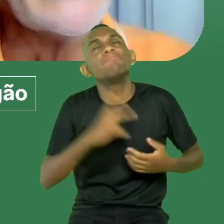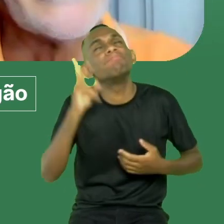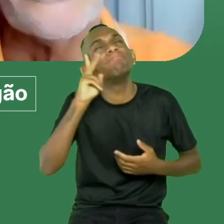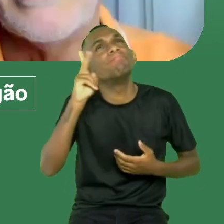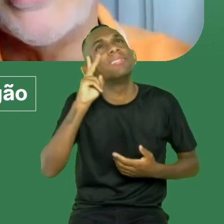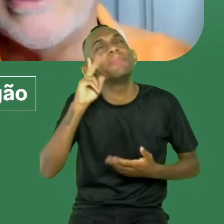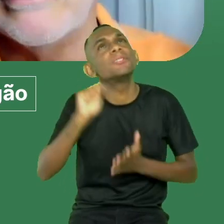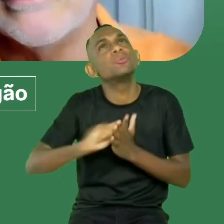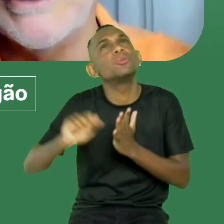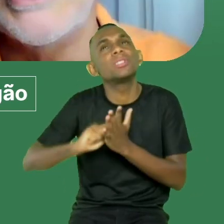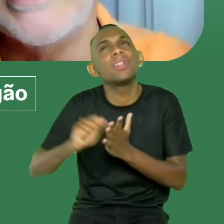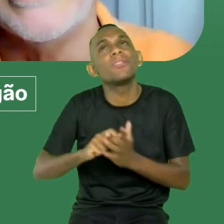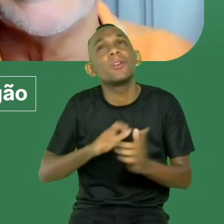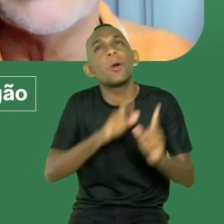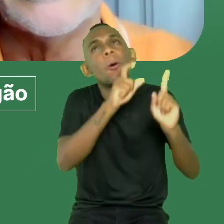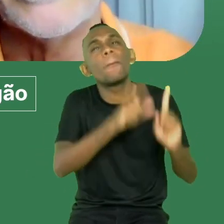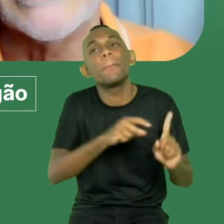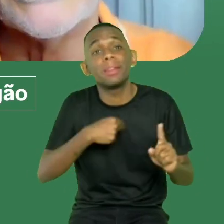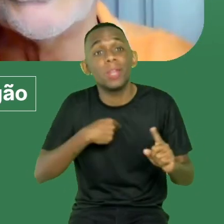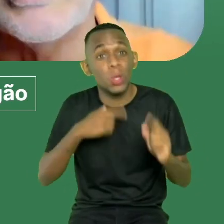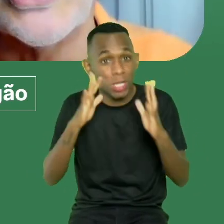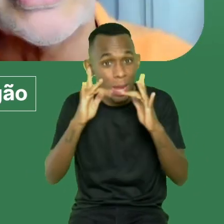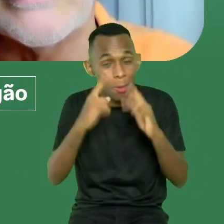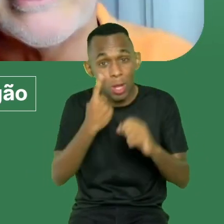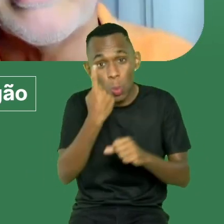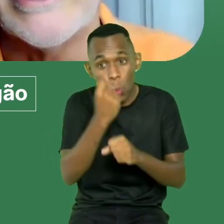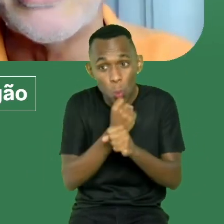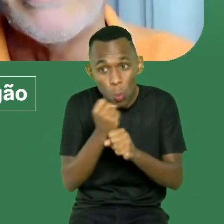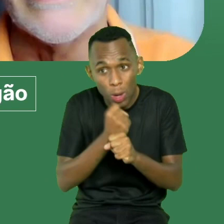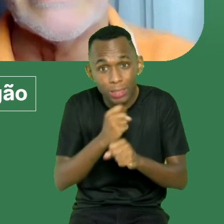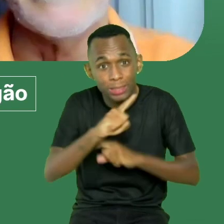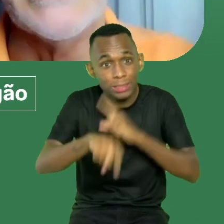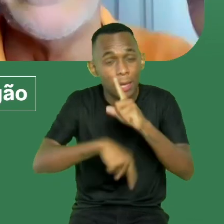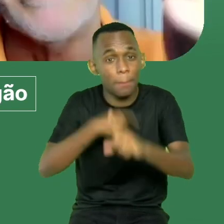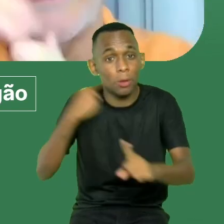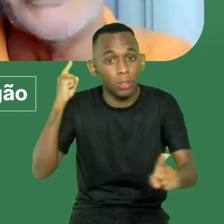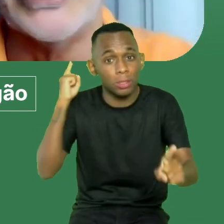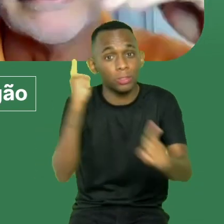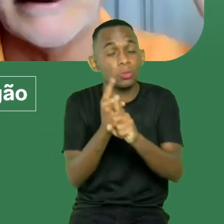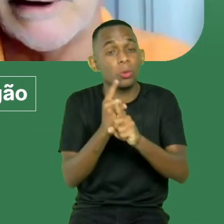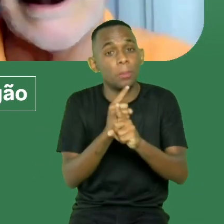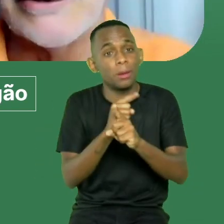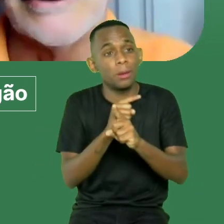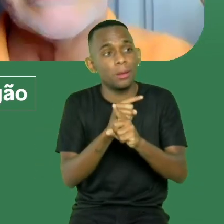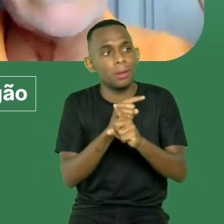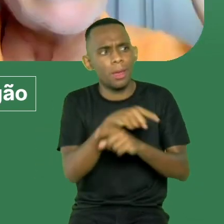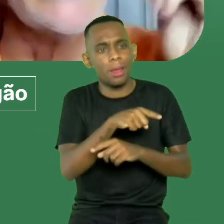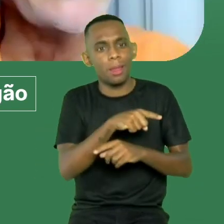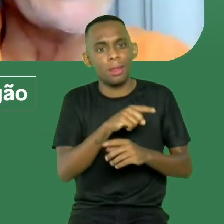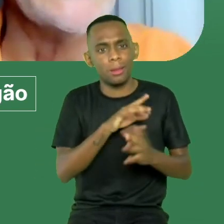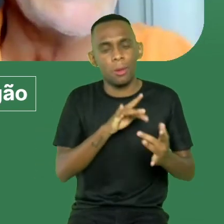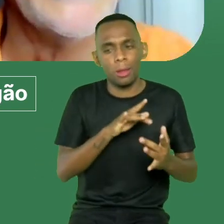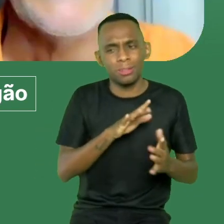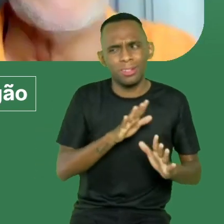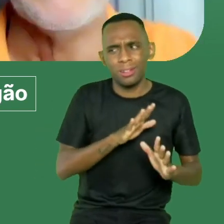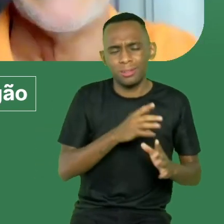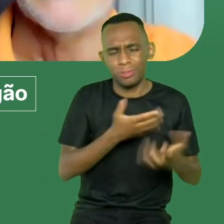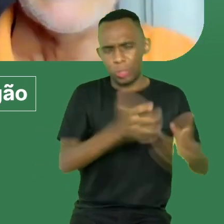Uma menina lá que eu namorei o ano inteiro. Quando ela descobriu que eu estava namorando com ela, ela me deu um pé na bunda, aquelas coisas assim.